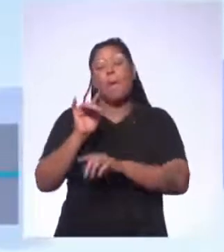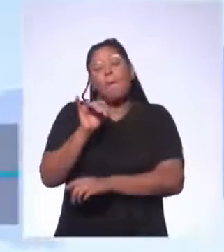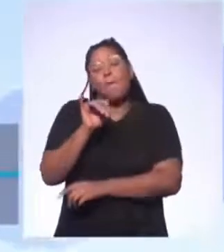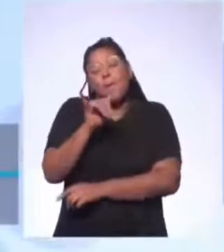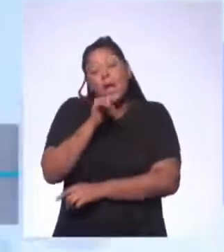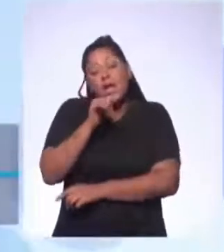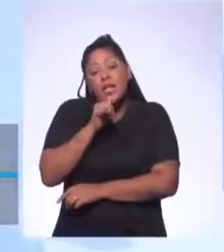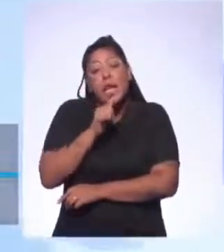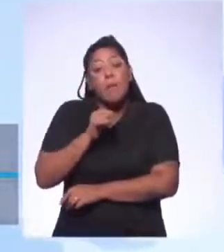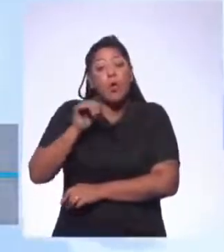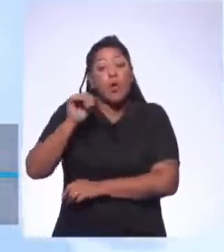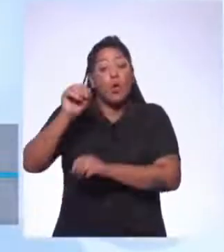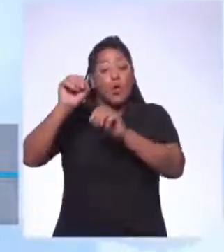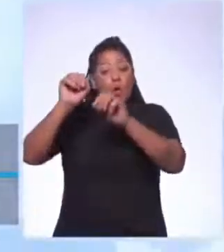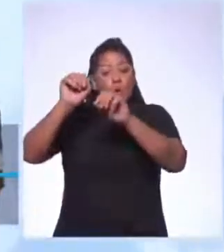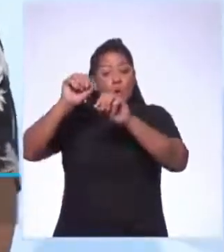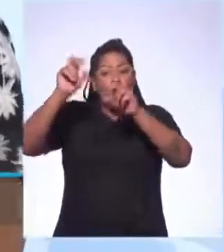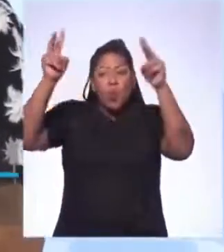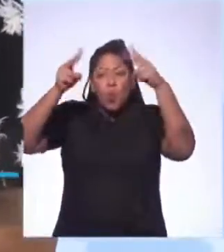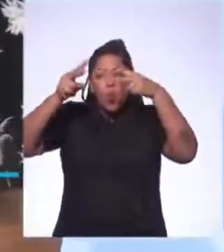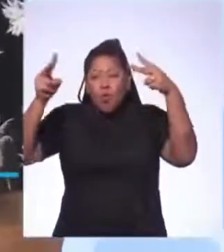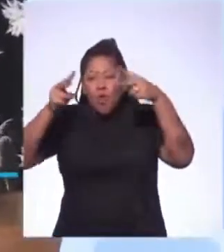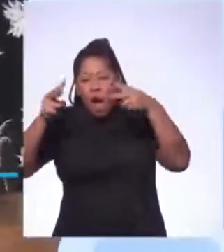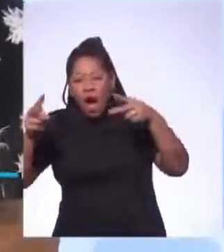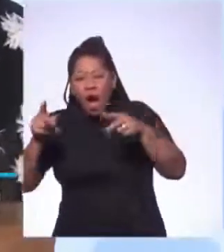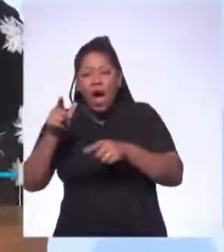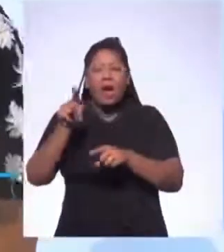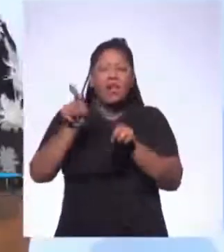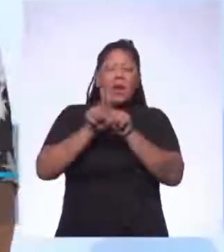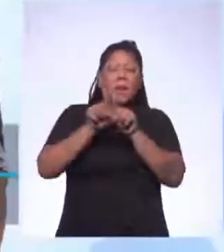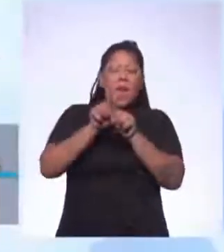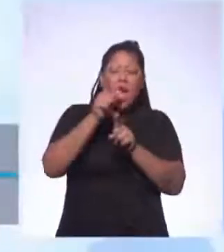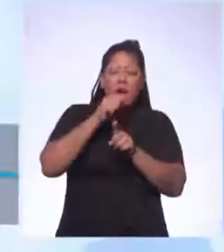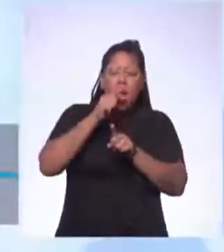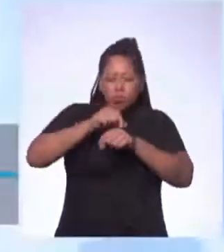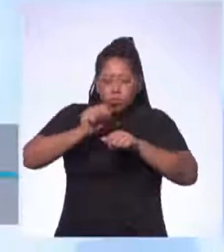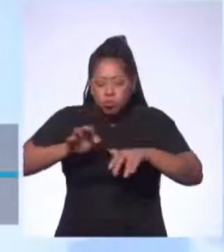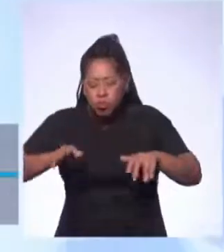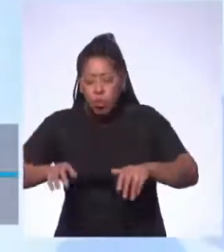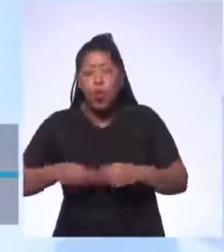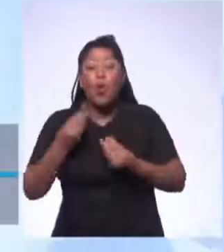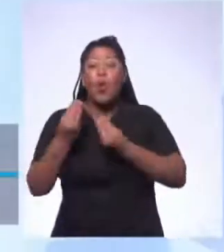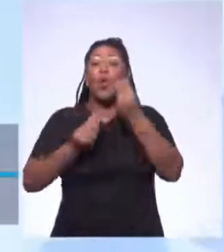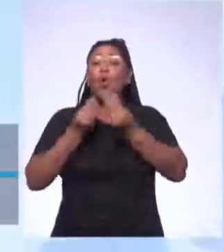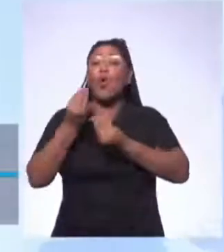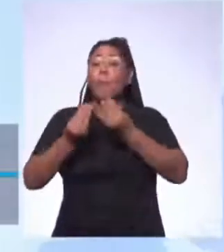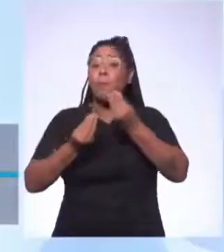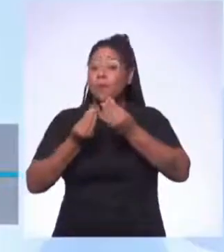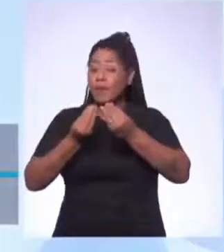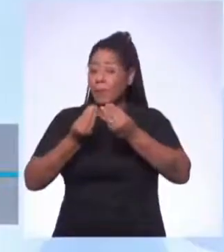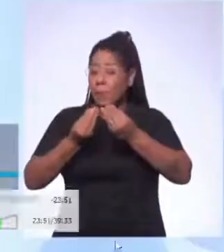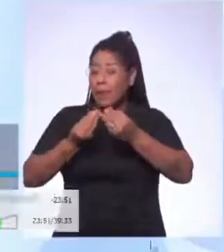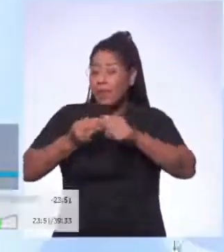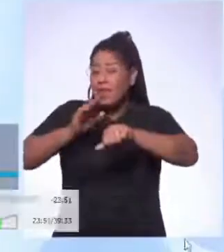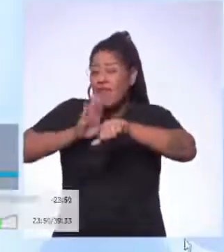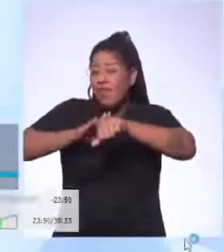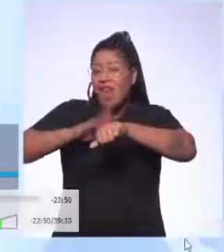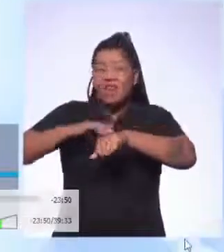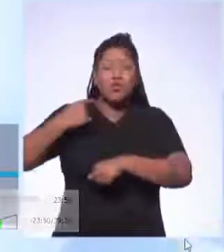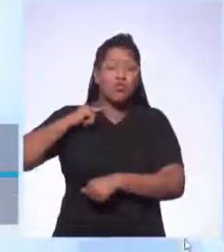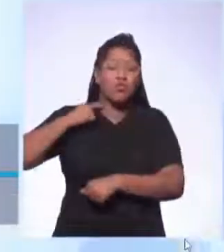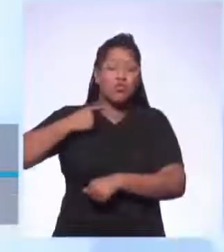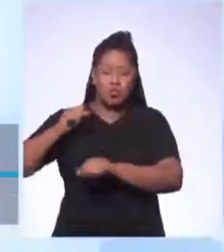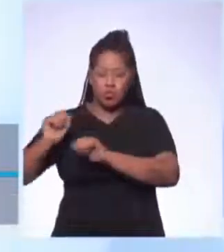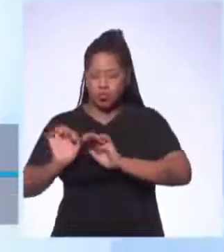água, mas o que causa a poluição? O que causa a poluição são os poluentes. Então nós temos aqui